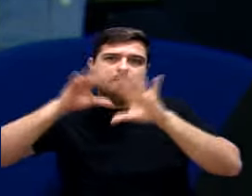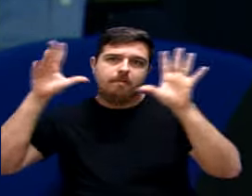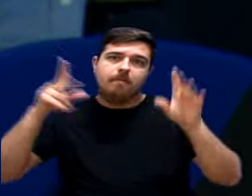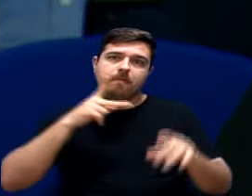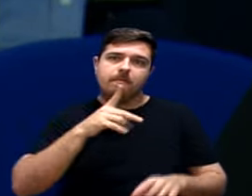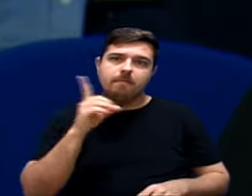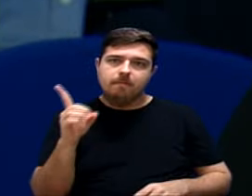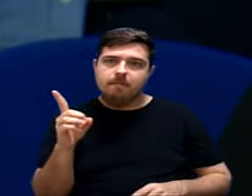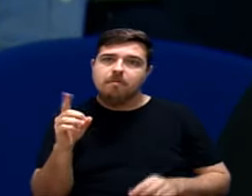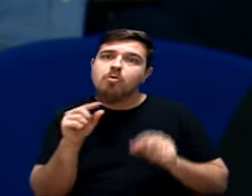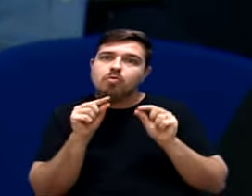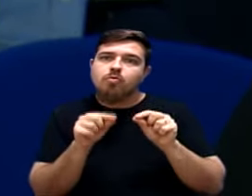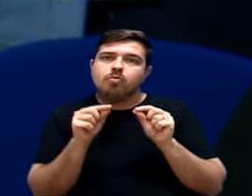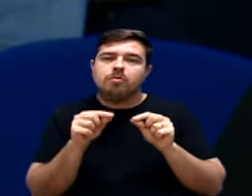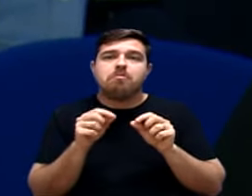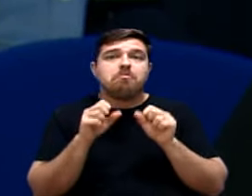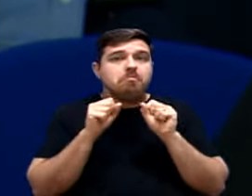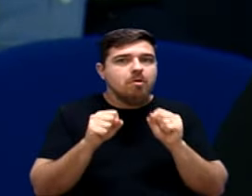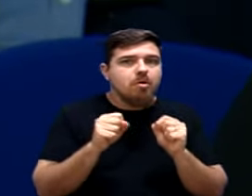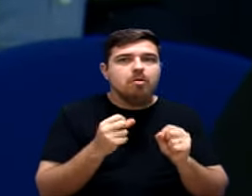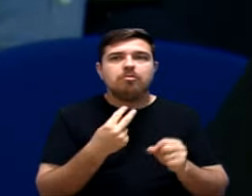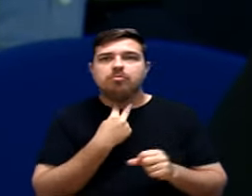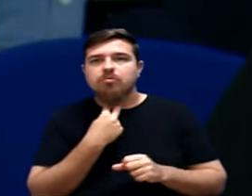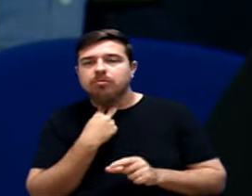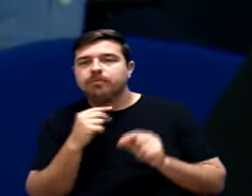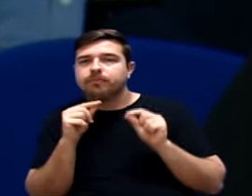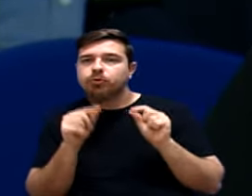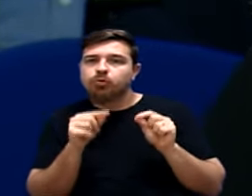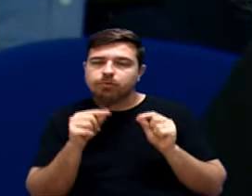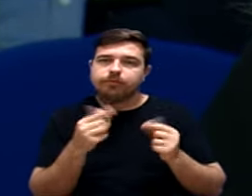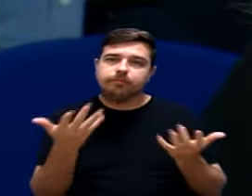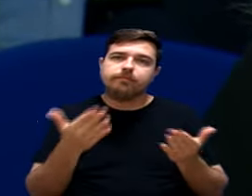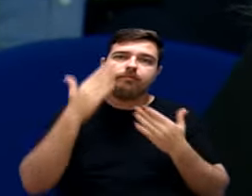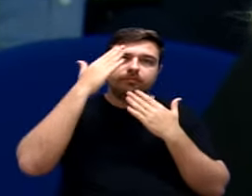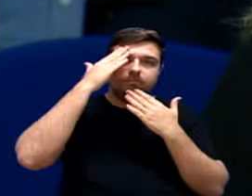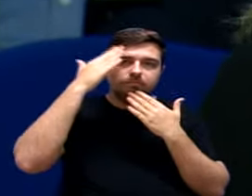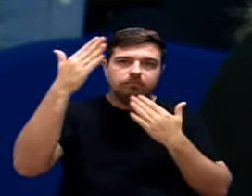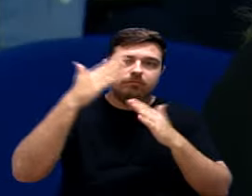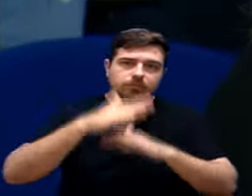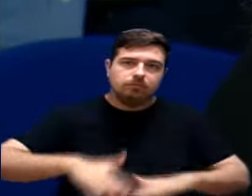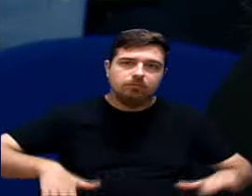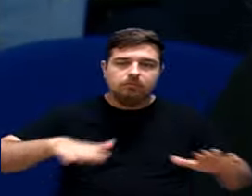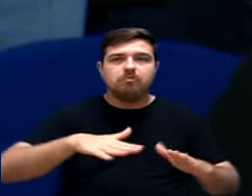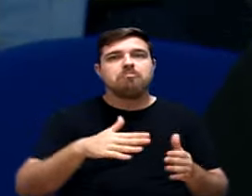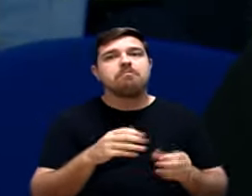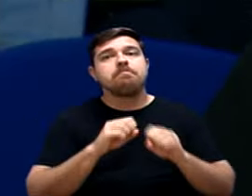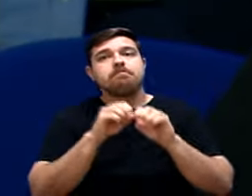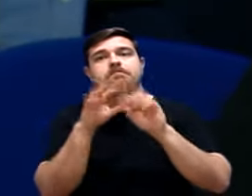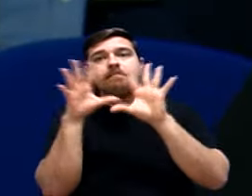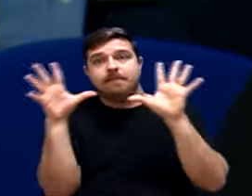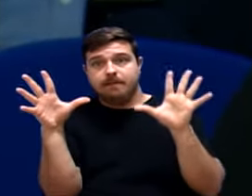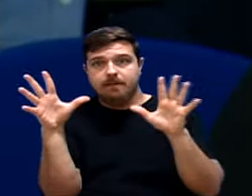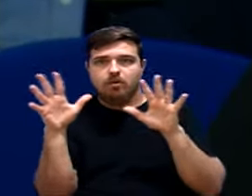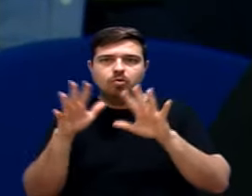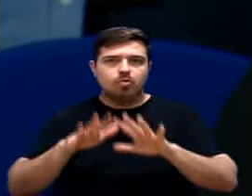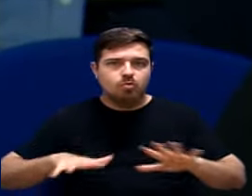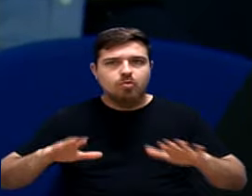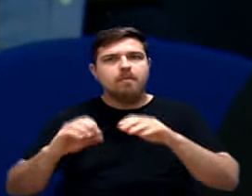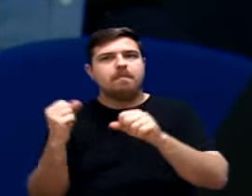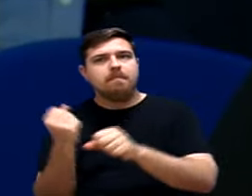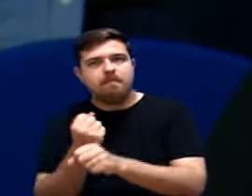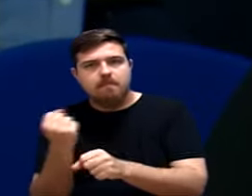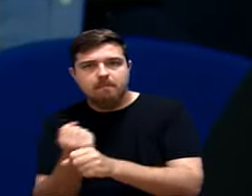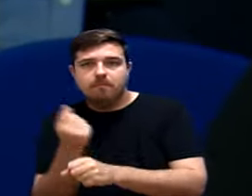diretor o que que é liberado o que que não é liberado então eu quero agradecer a todos e deixar bem claro que tanto as